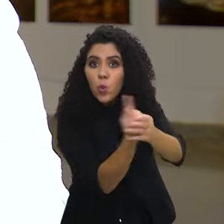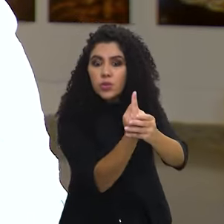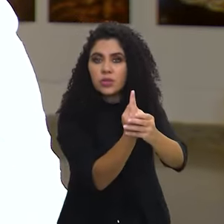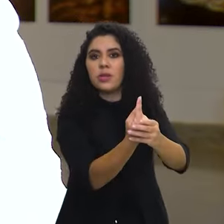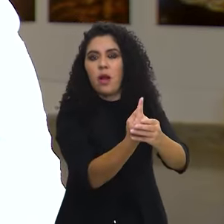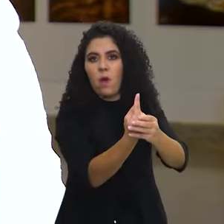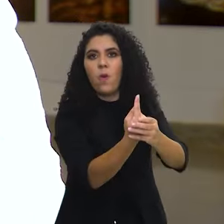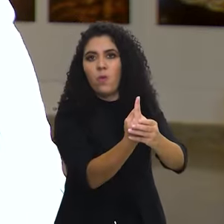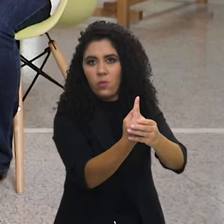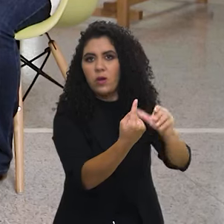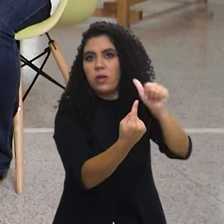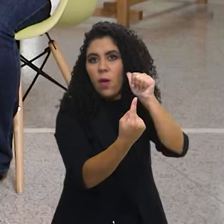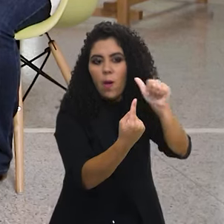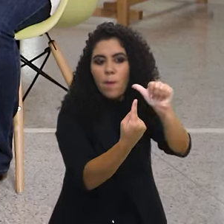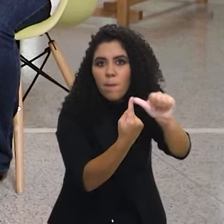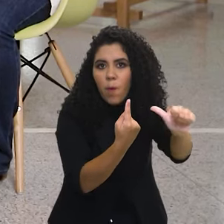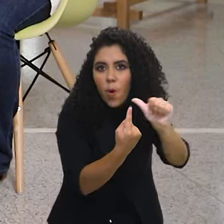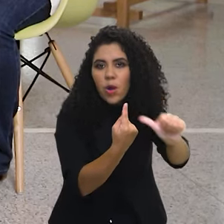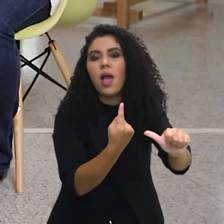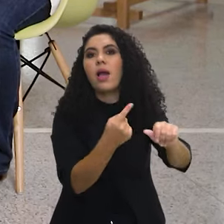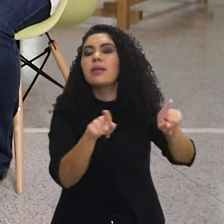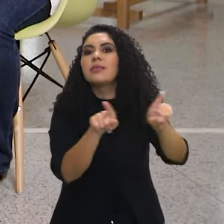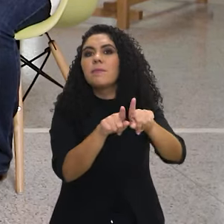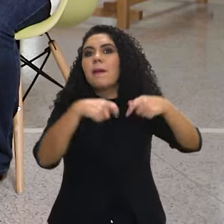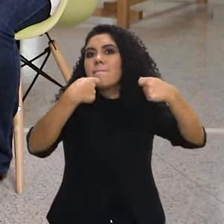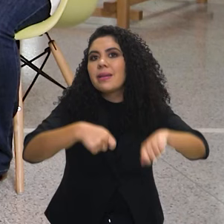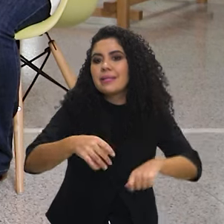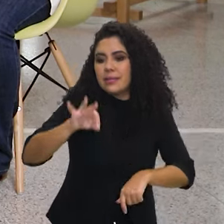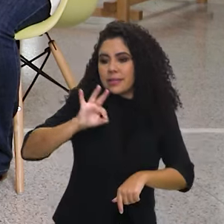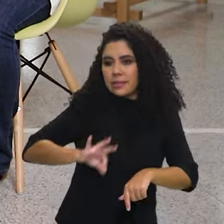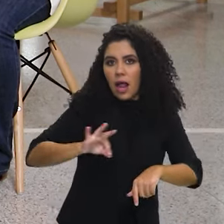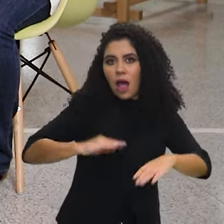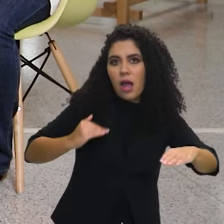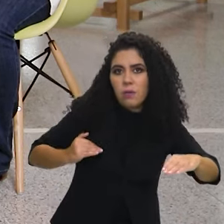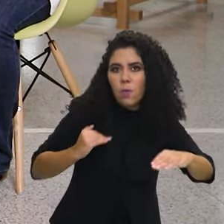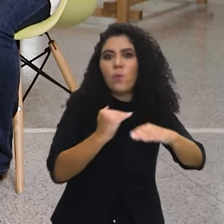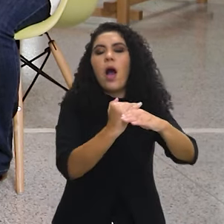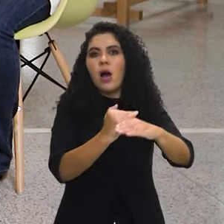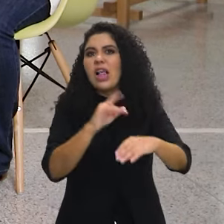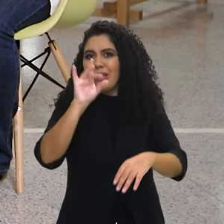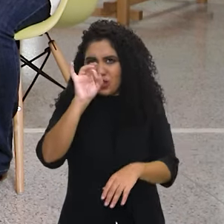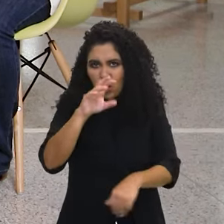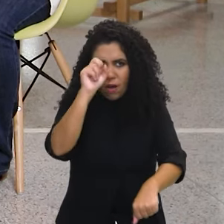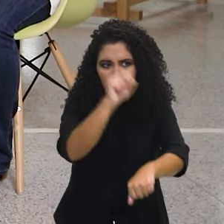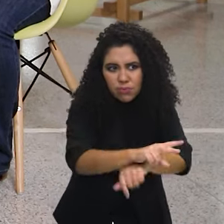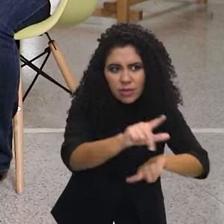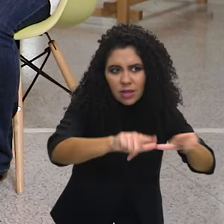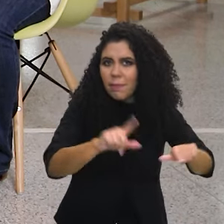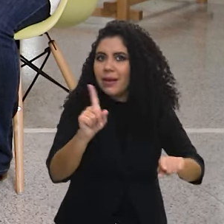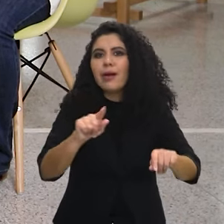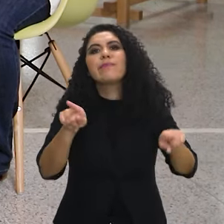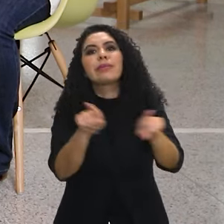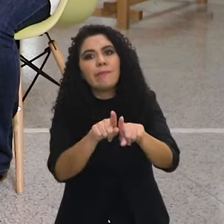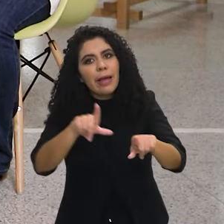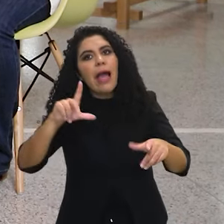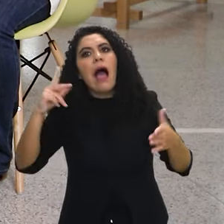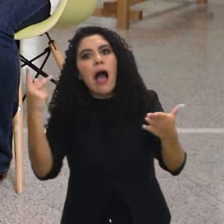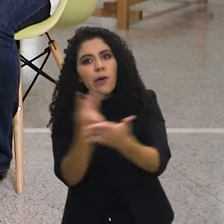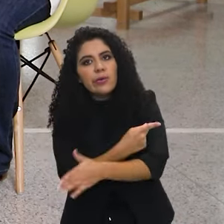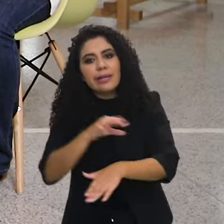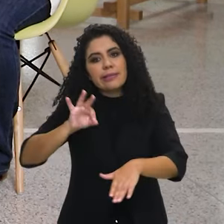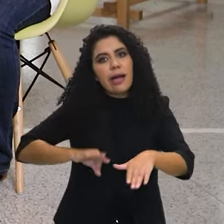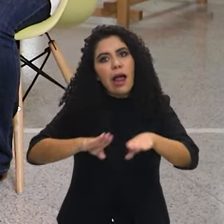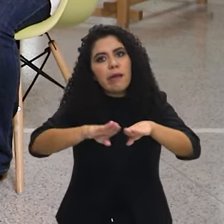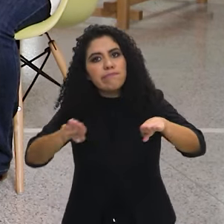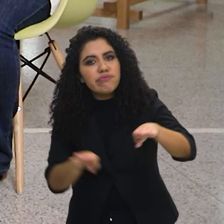sociedade ela passa pela discussão da Igualdade salarial Porque não basta você tá trabalhando Você tem o salário desigual né